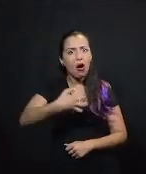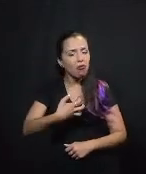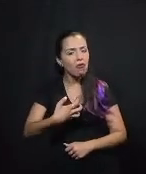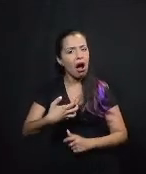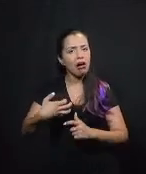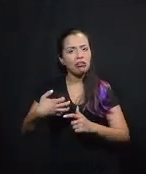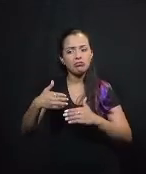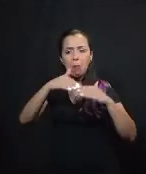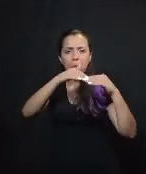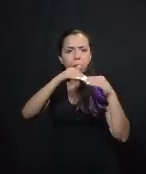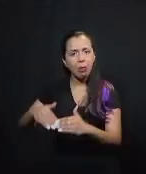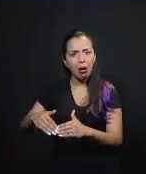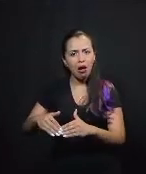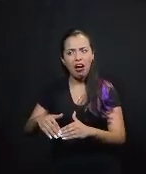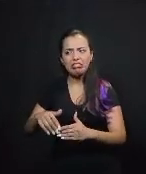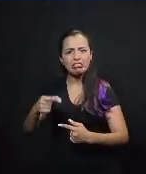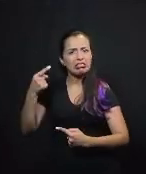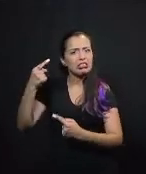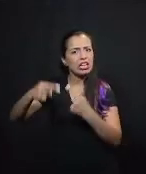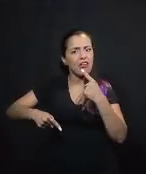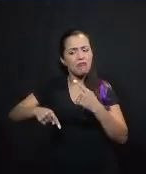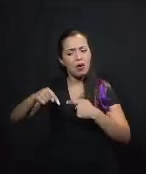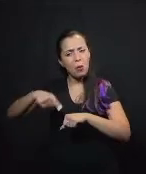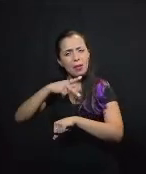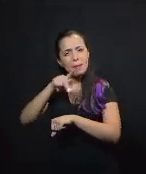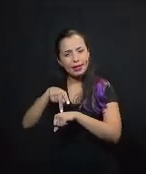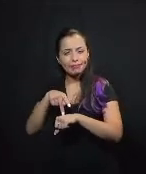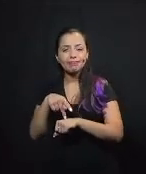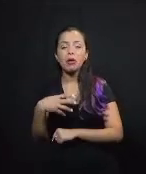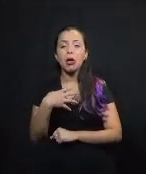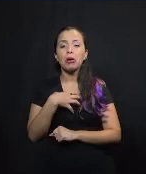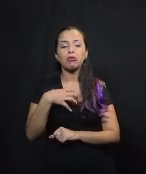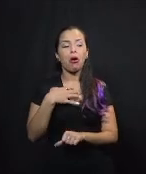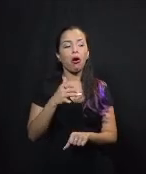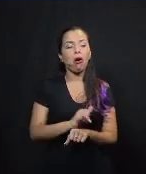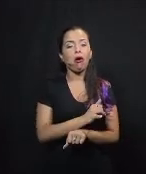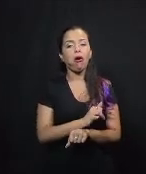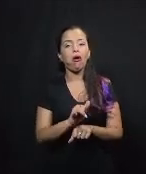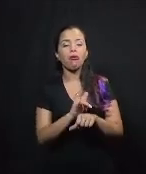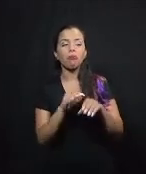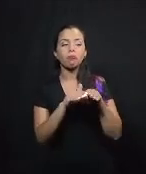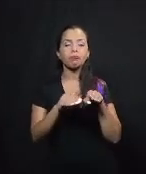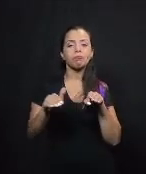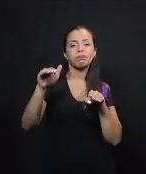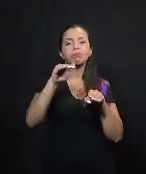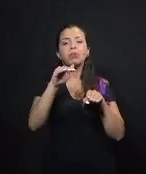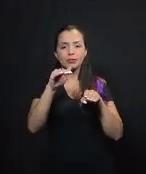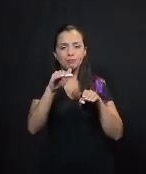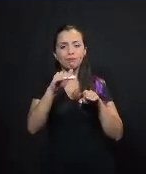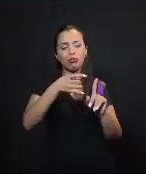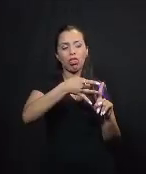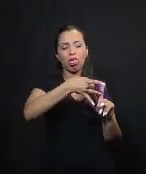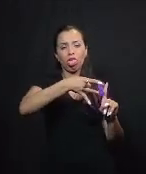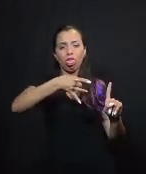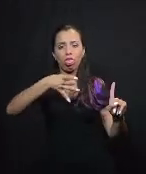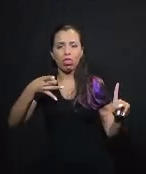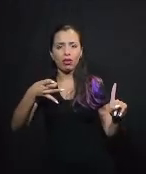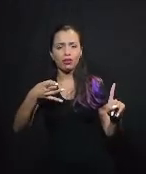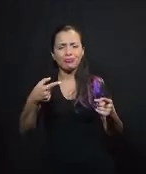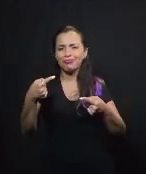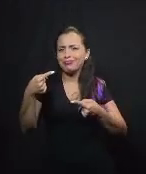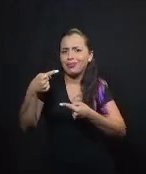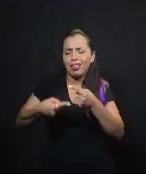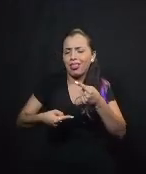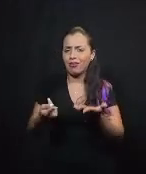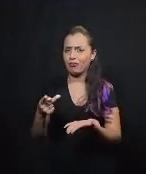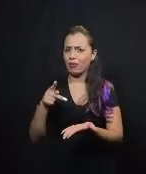naquele país, no país. Então, havia um apelo patriótico e xenófobo que não tinha nada a ver com a